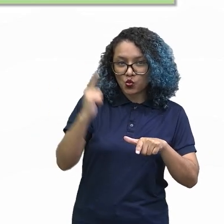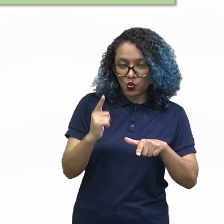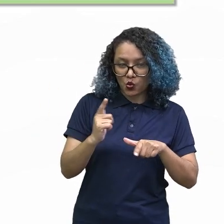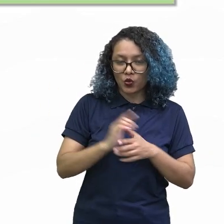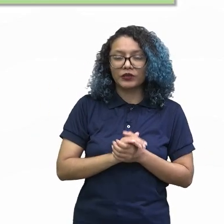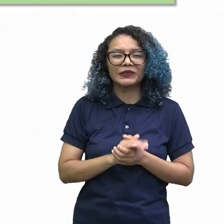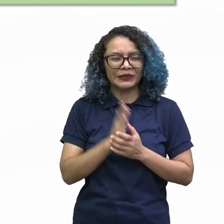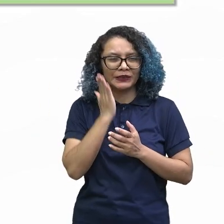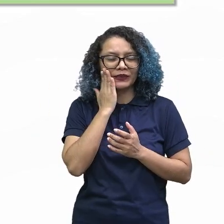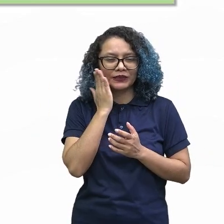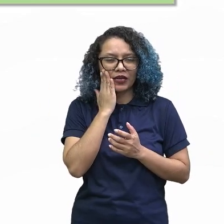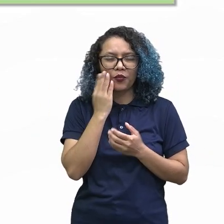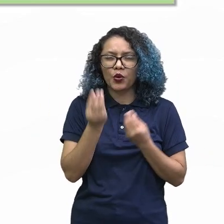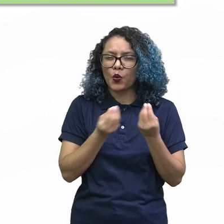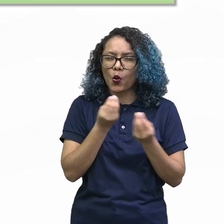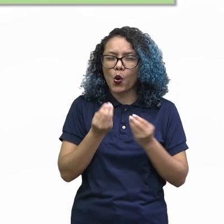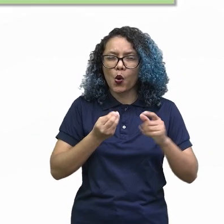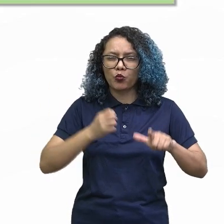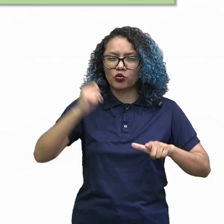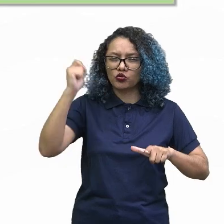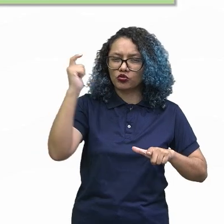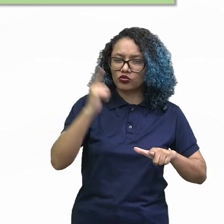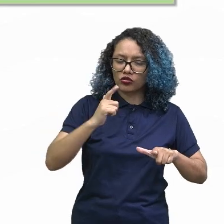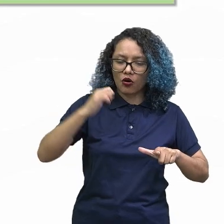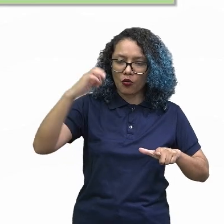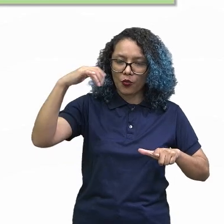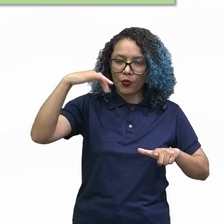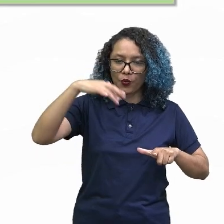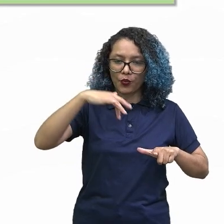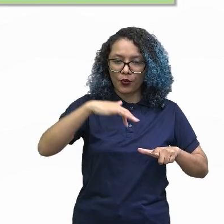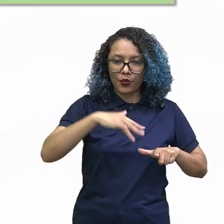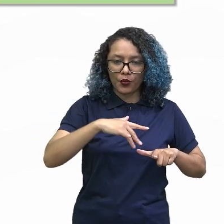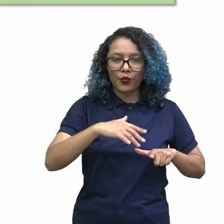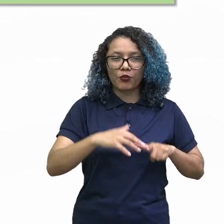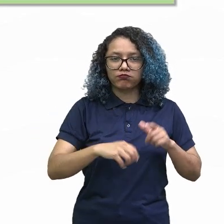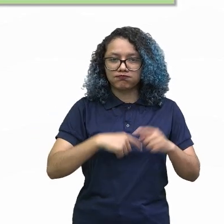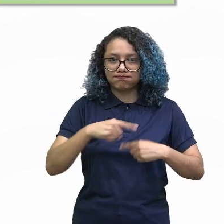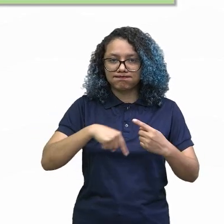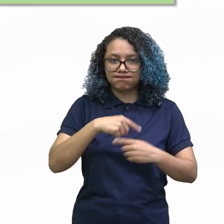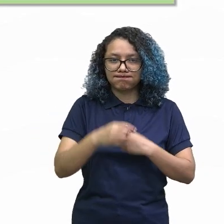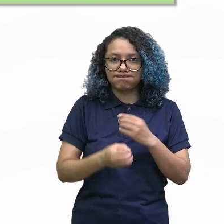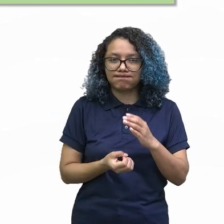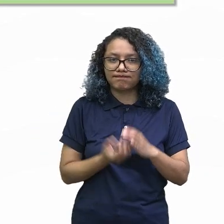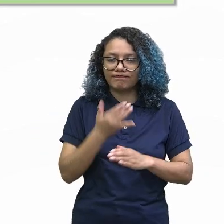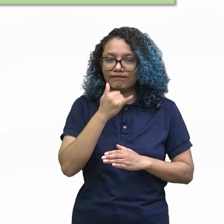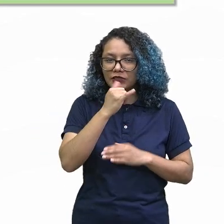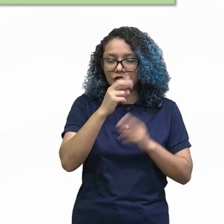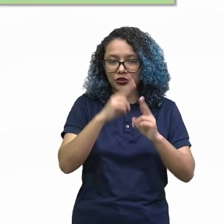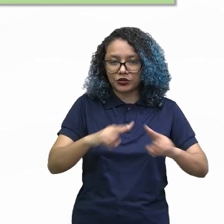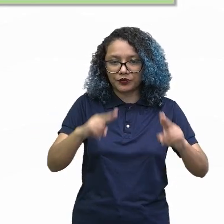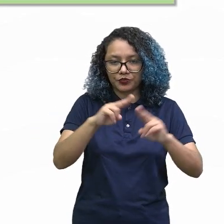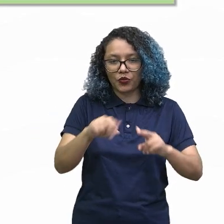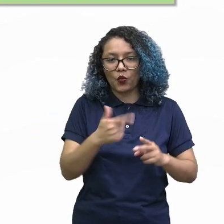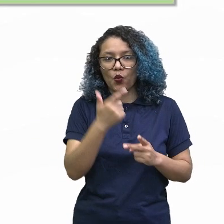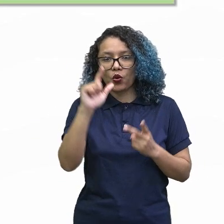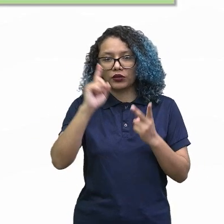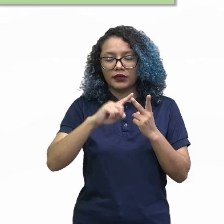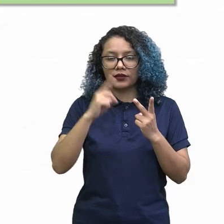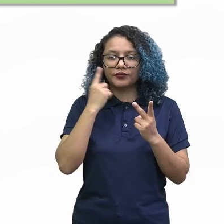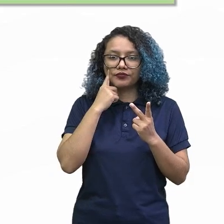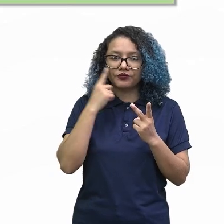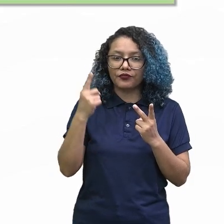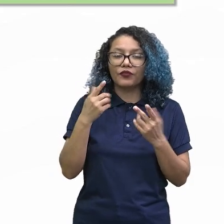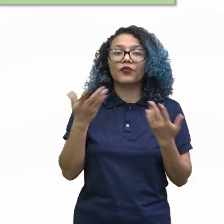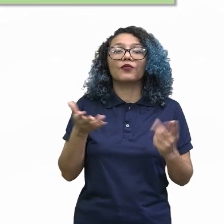relação do Sol nessas placas solares para a geração de energia elétrica. Na segunda imagem, a gente observa